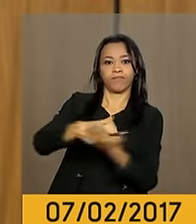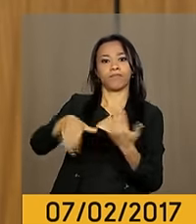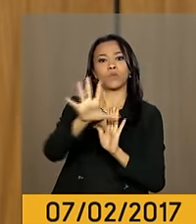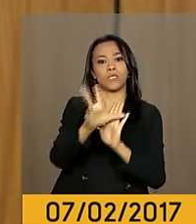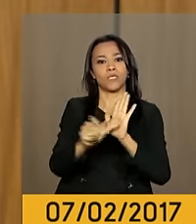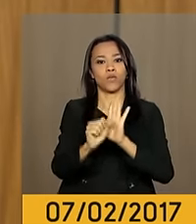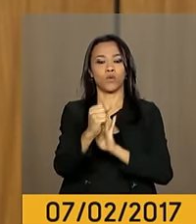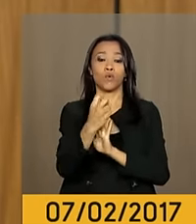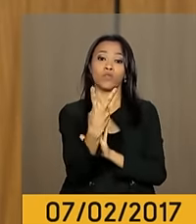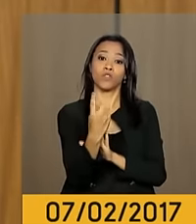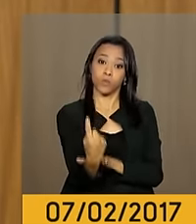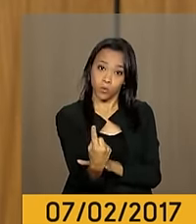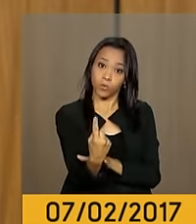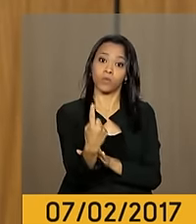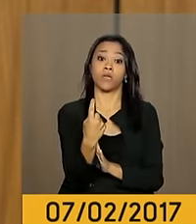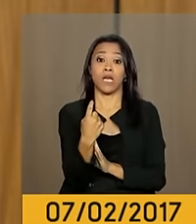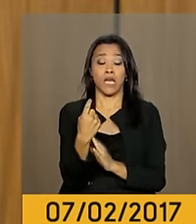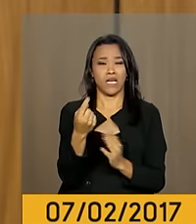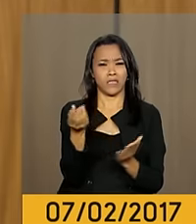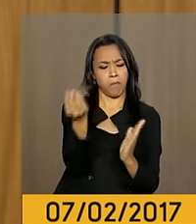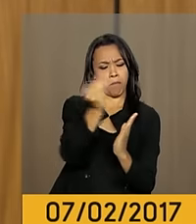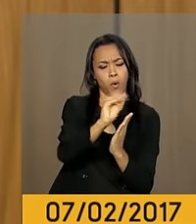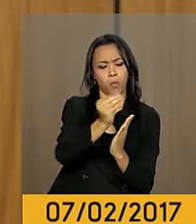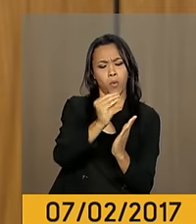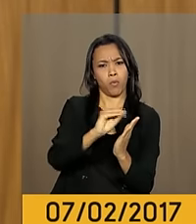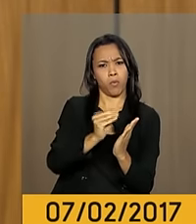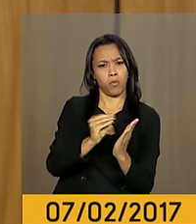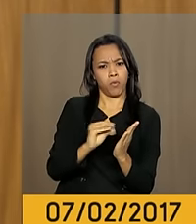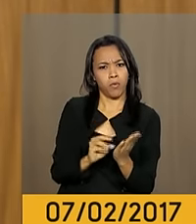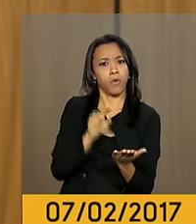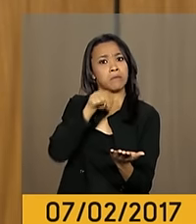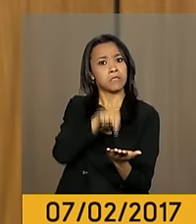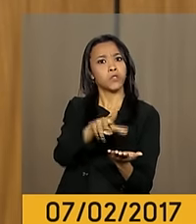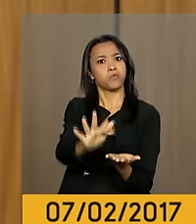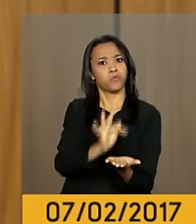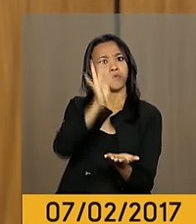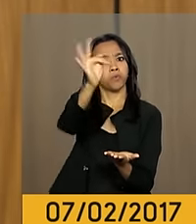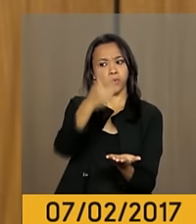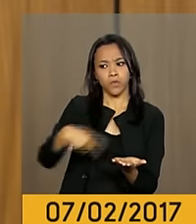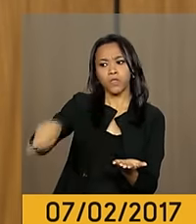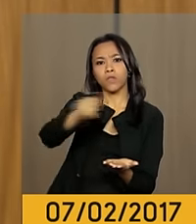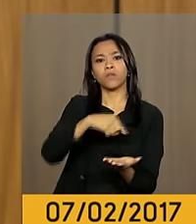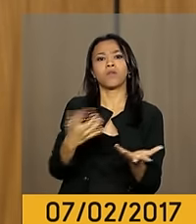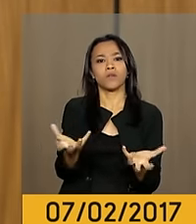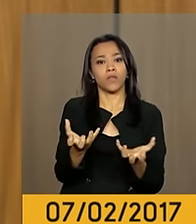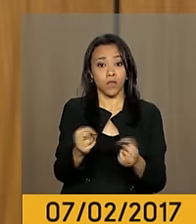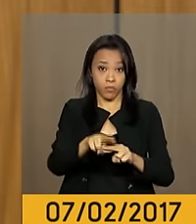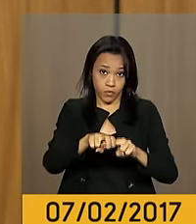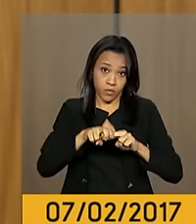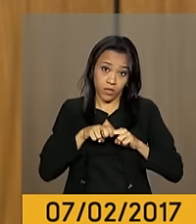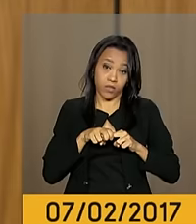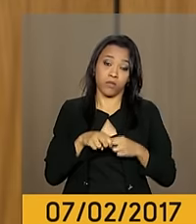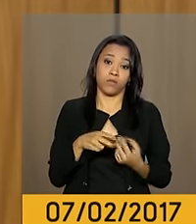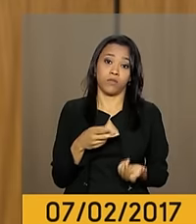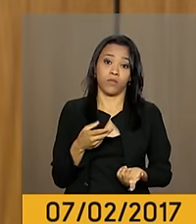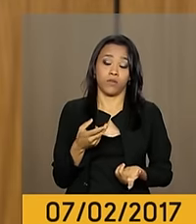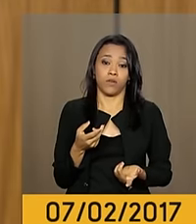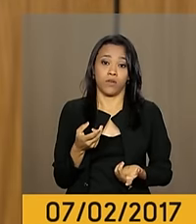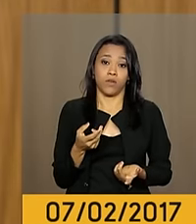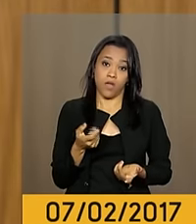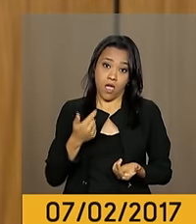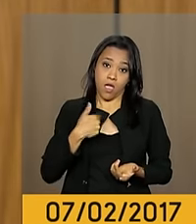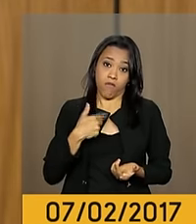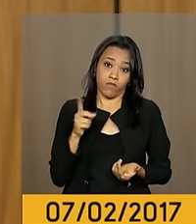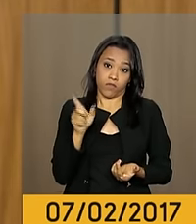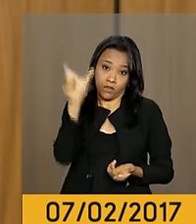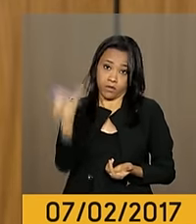juntos encarar esta agenda que nos Gere este futuro que todos nós queremos por isso como você você muito